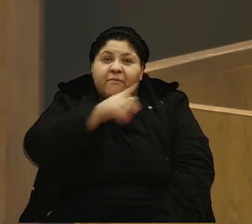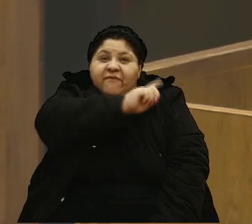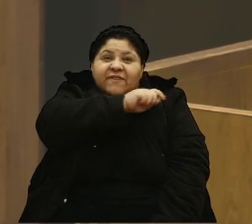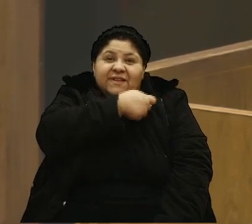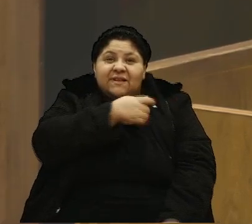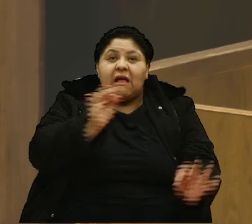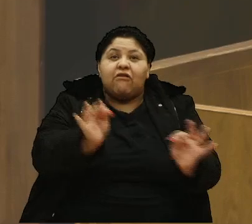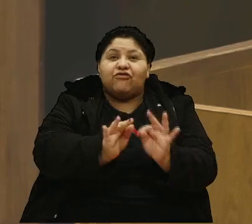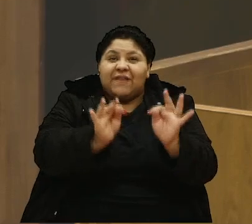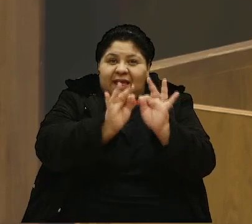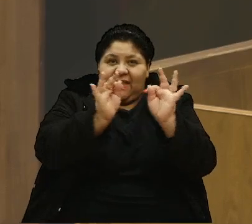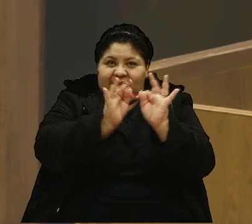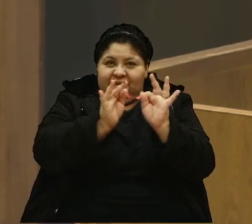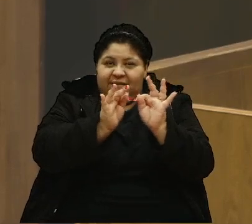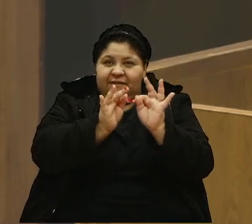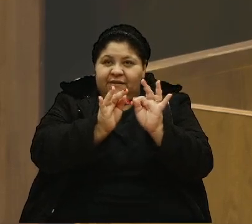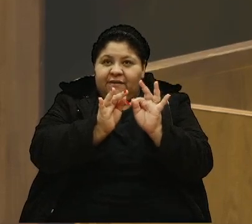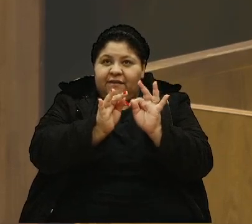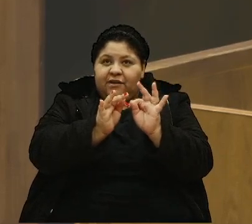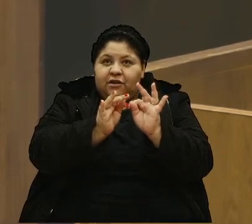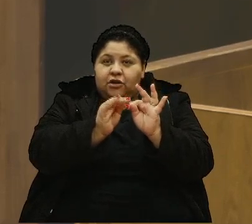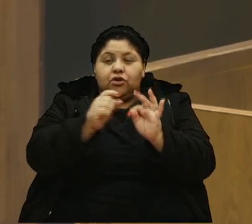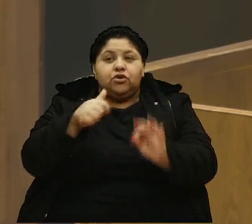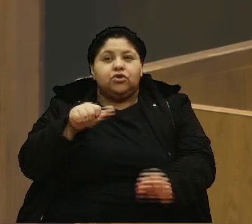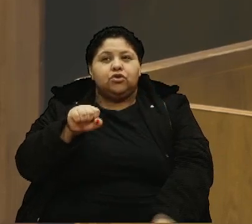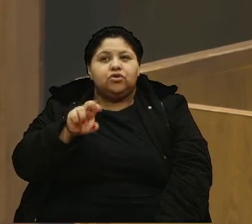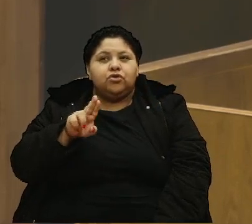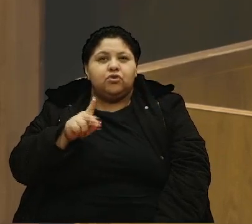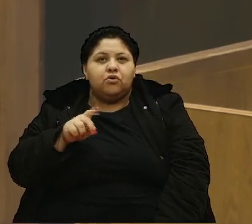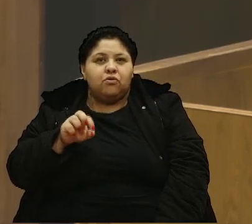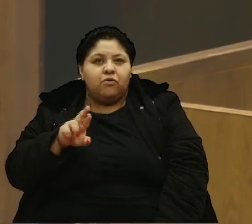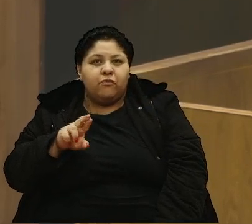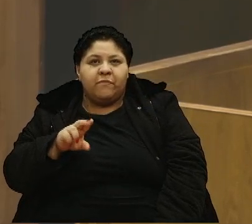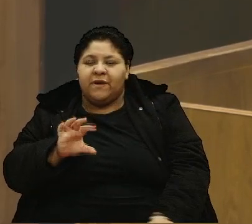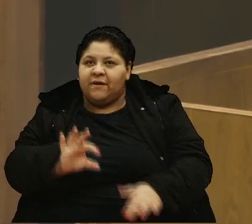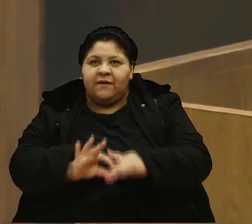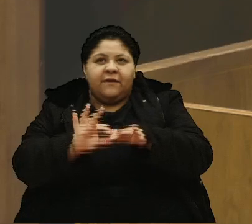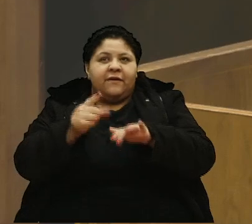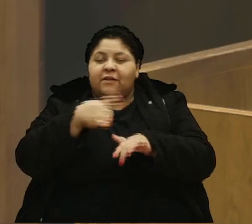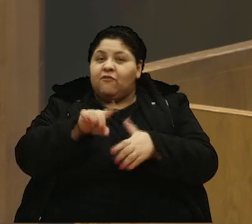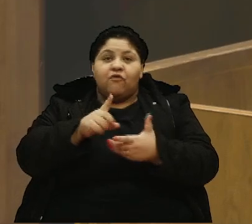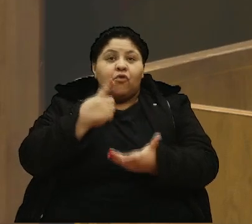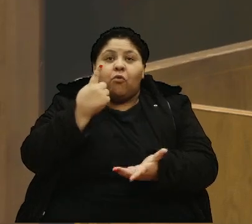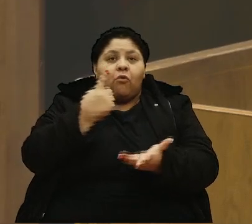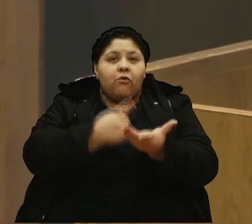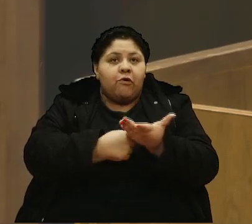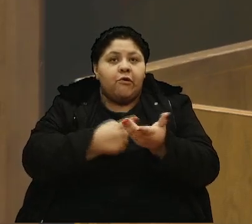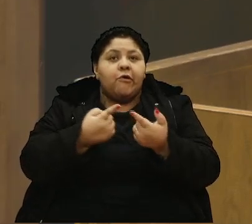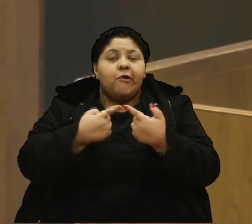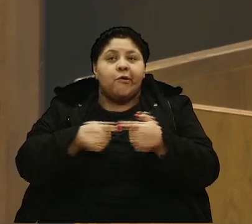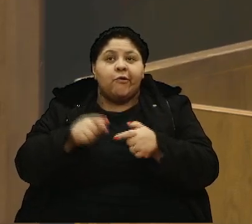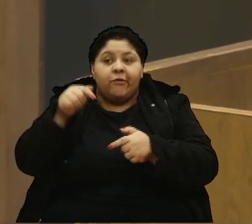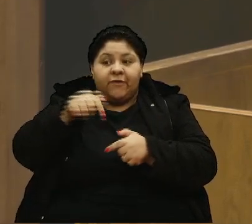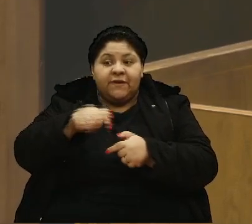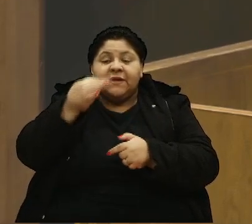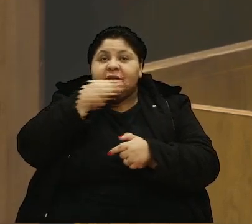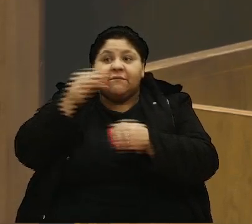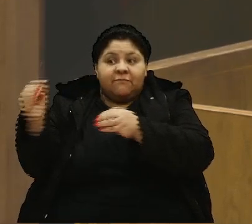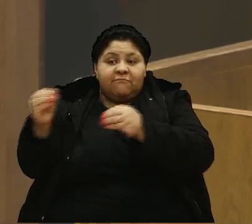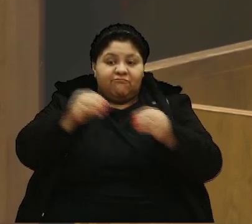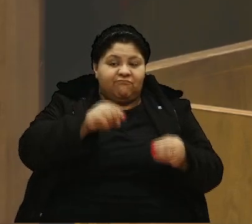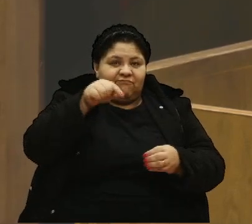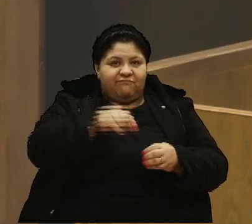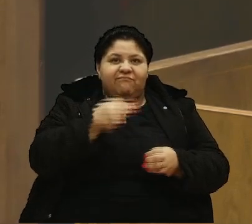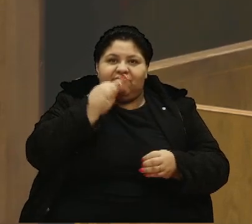técnica do seu superintendente. Não foi agendada uma vistoria técnica, mas ele vai vir aqui para Caxias do Sul. Para